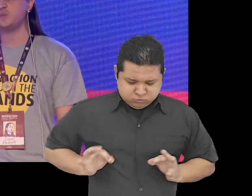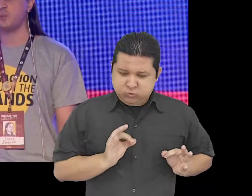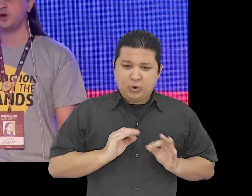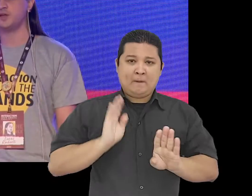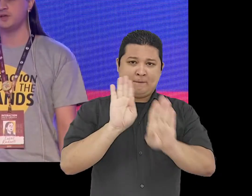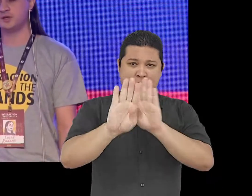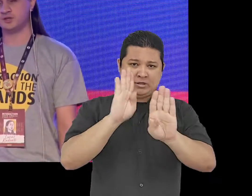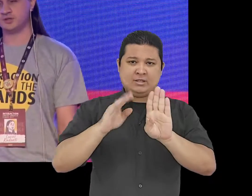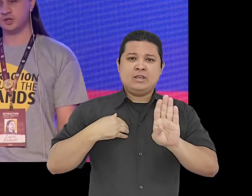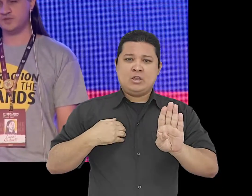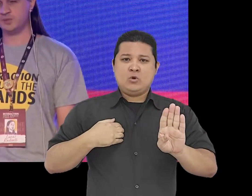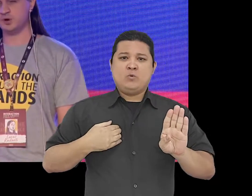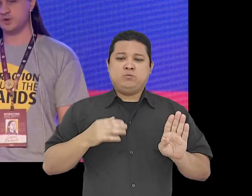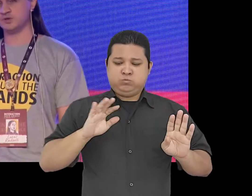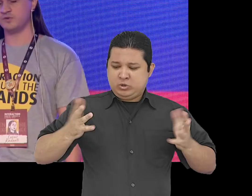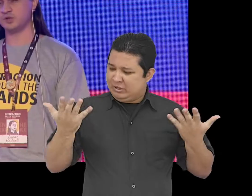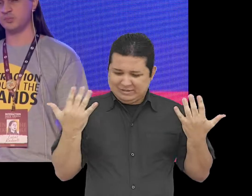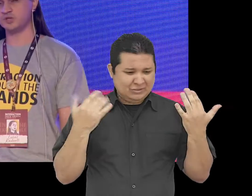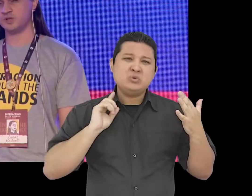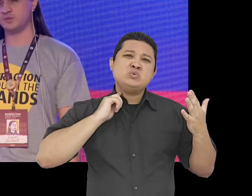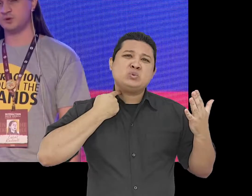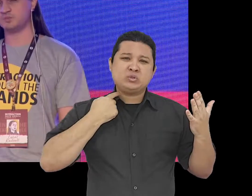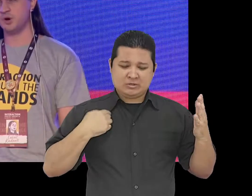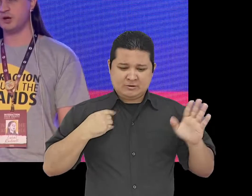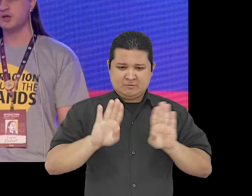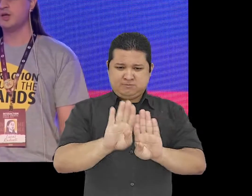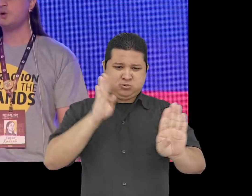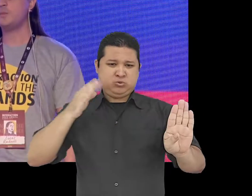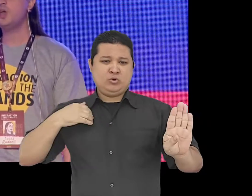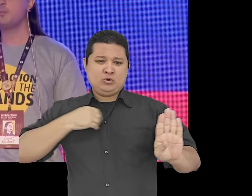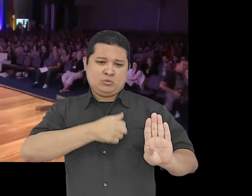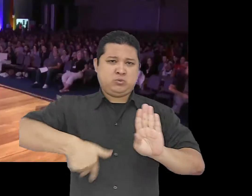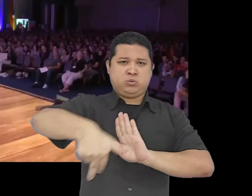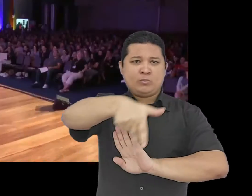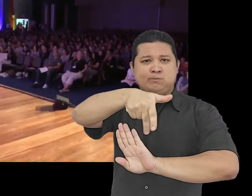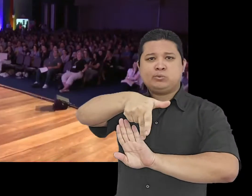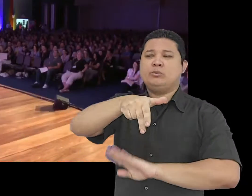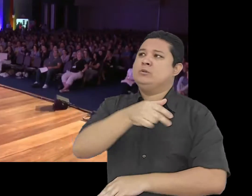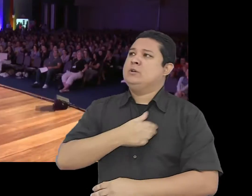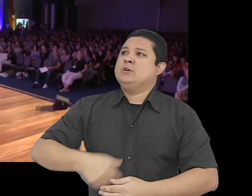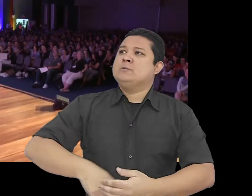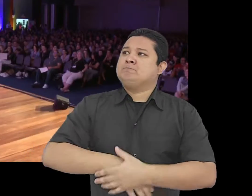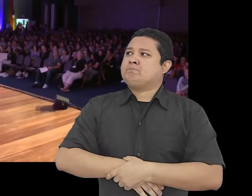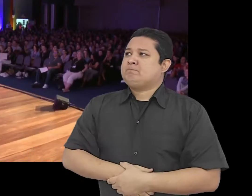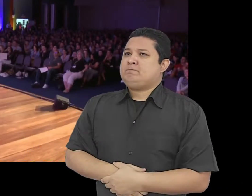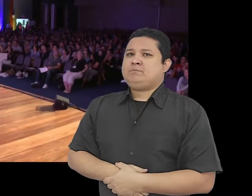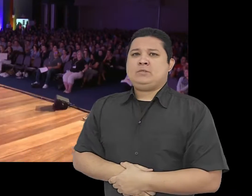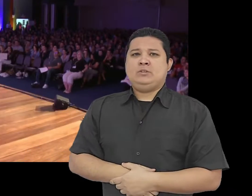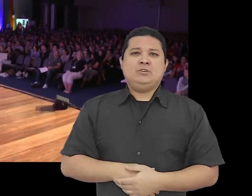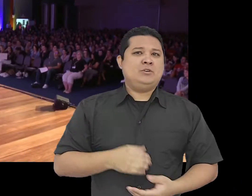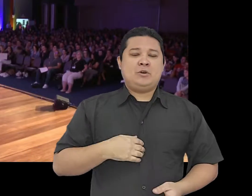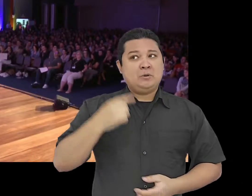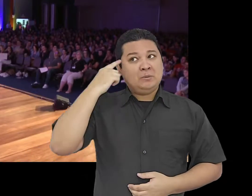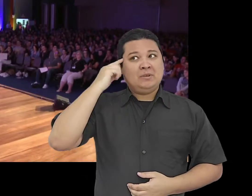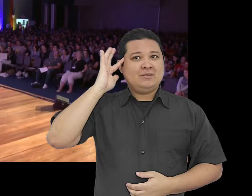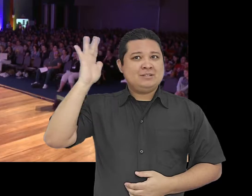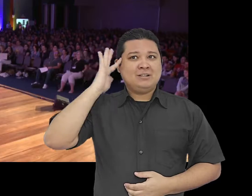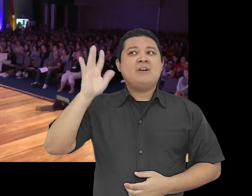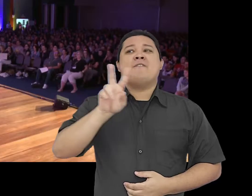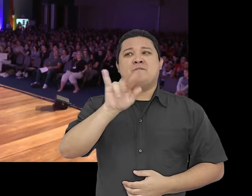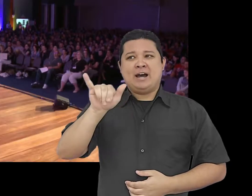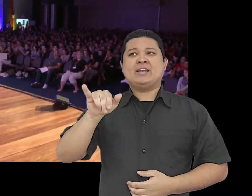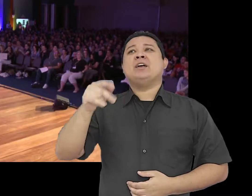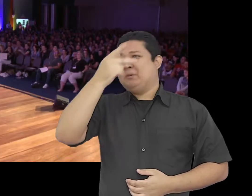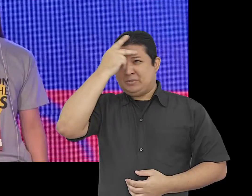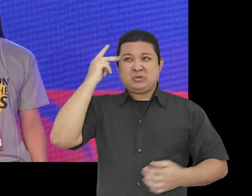levantei e fui direto para a porta. Não lavei a mão, mas eu volto depois para lavar a mão, spoiler. Eu abri a porta, eu já fui na porta, cara, meio de lado, porque eu já estava imaginando, alguém